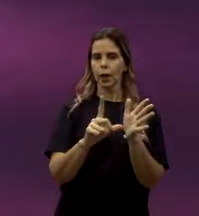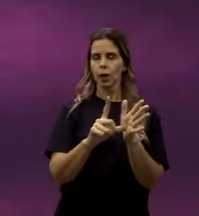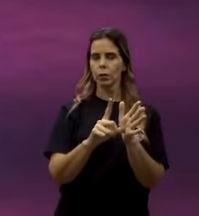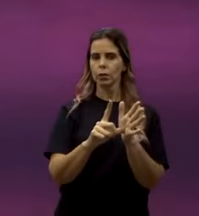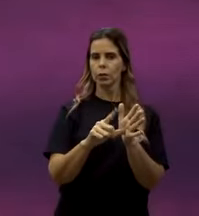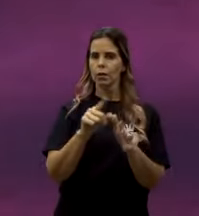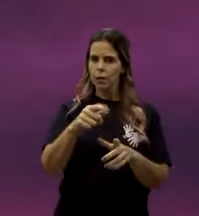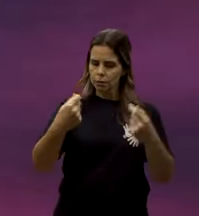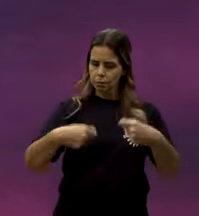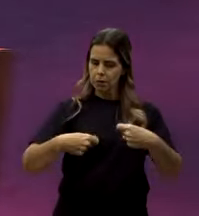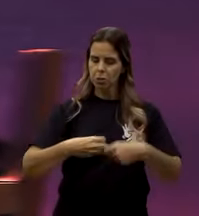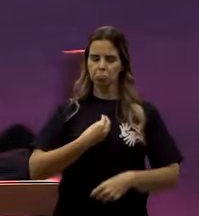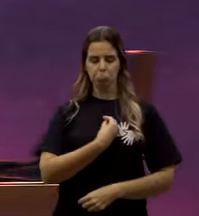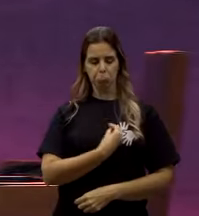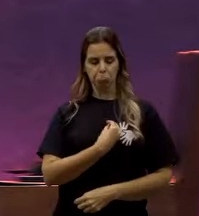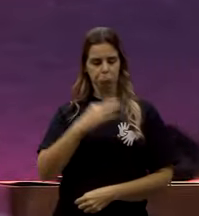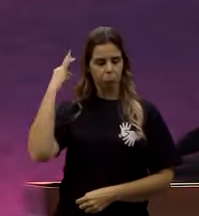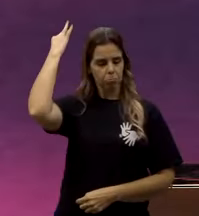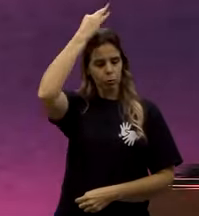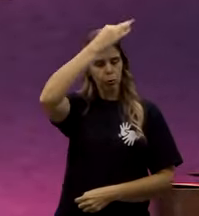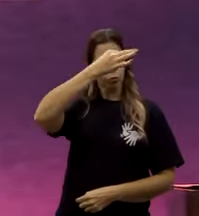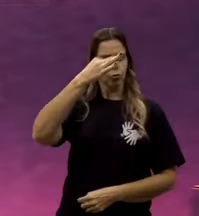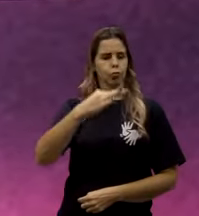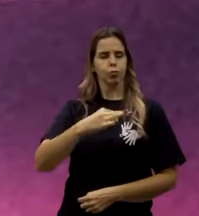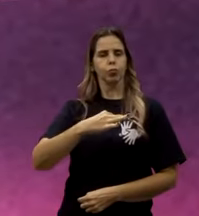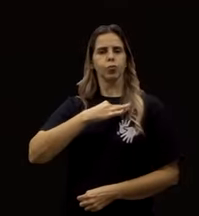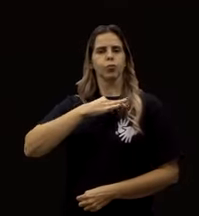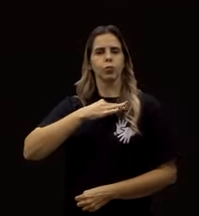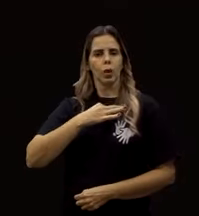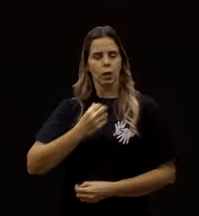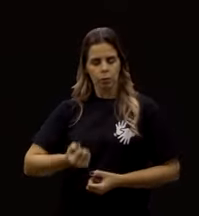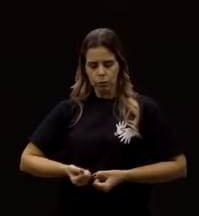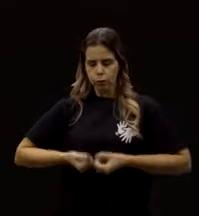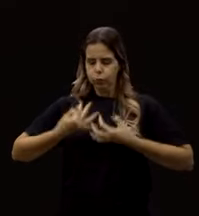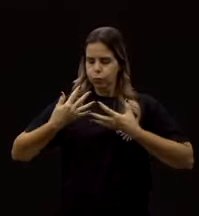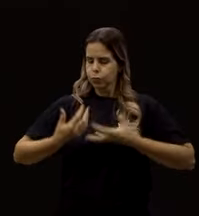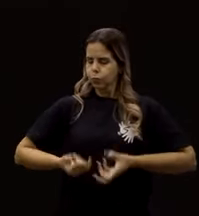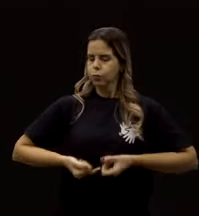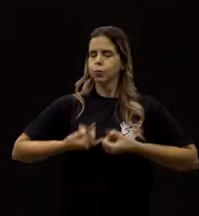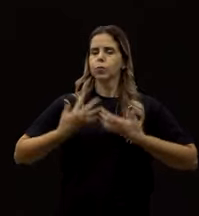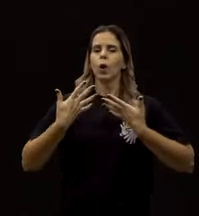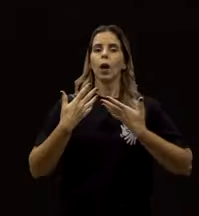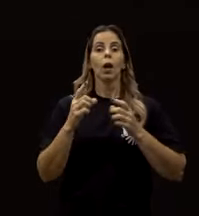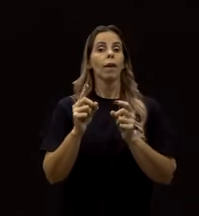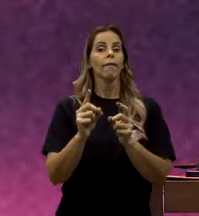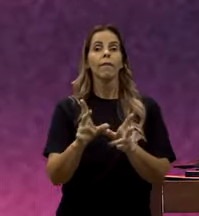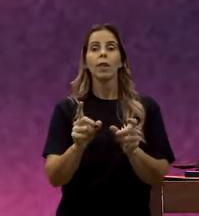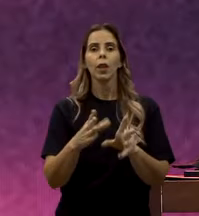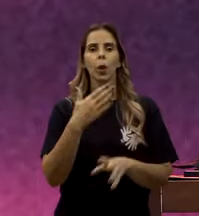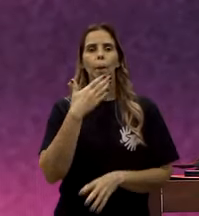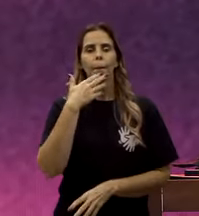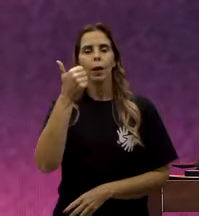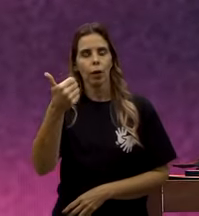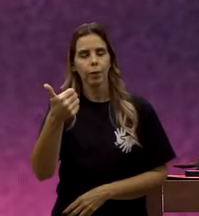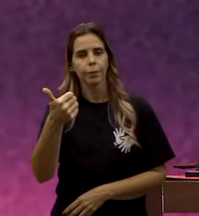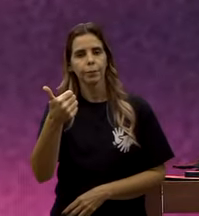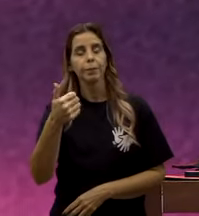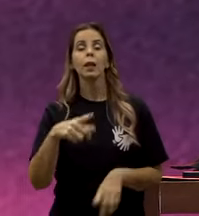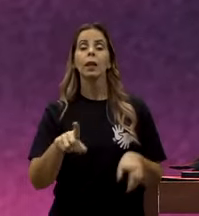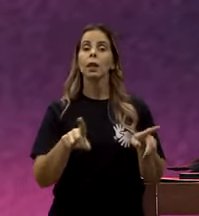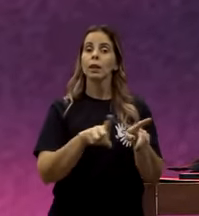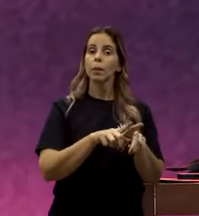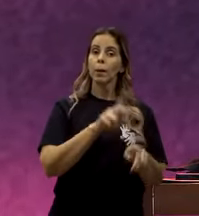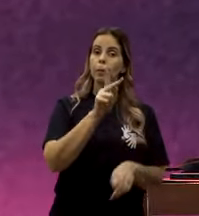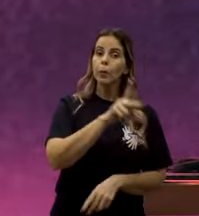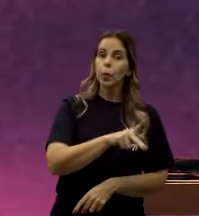quem tá ouvindo o que eu tô falando aqui você é o tanto de que nós o tanto que a nossa geração tá precisando de professores cheio do Espírito Santo os colégios